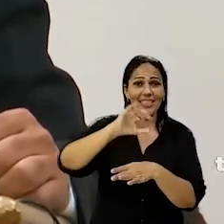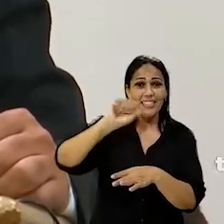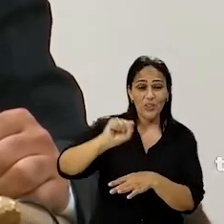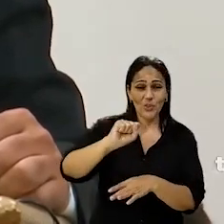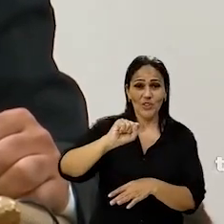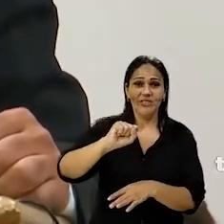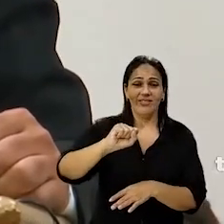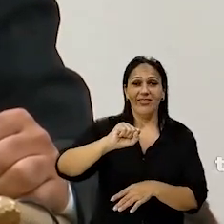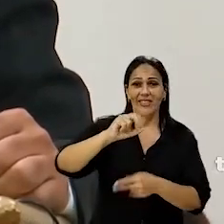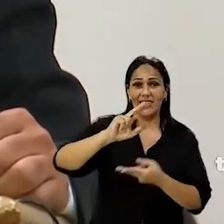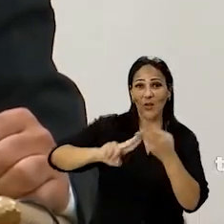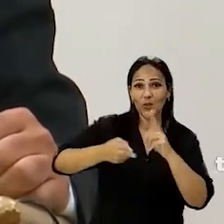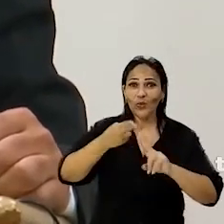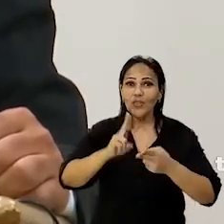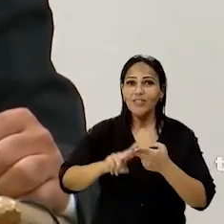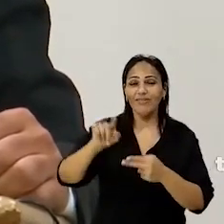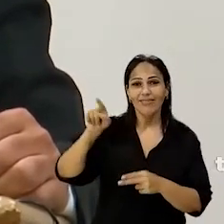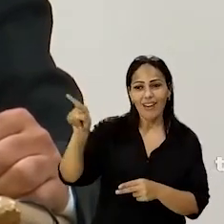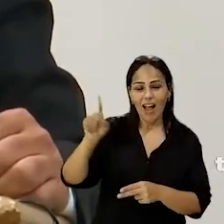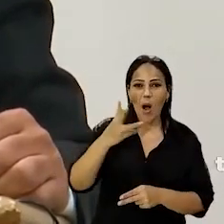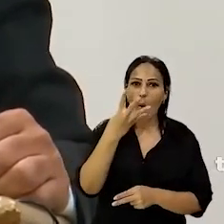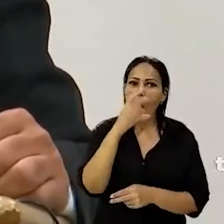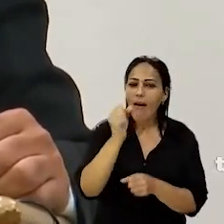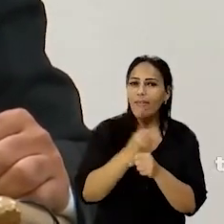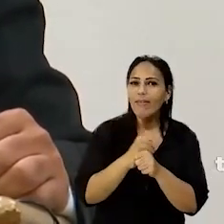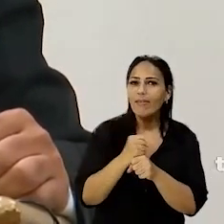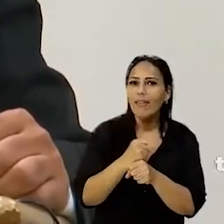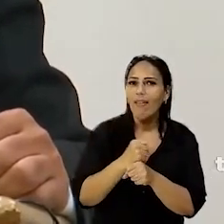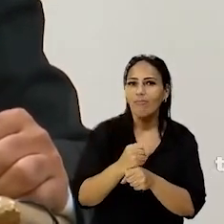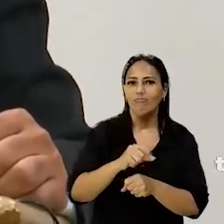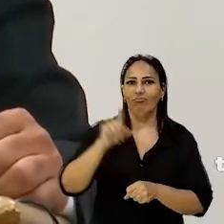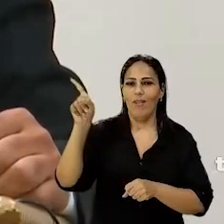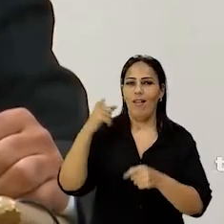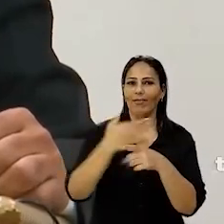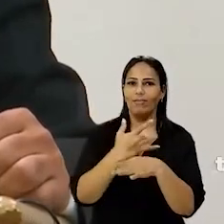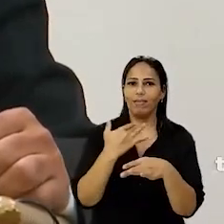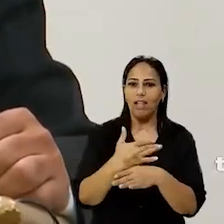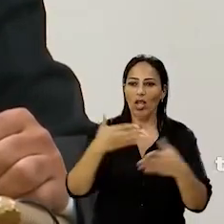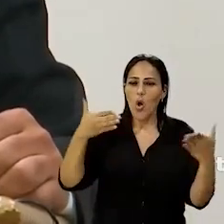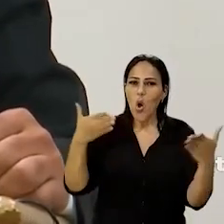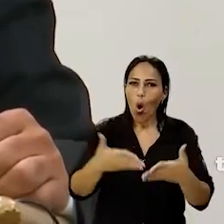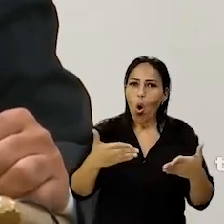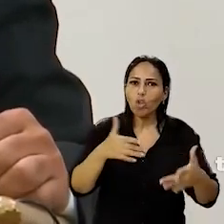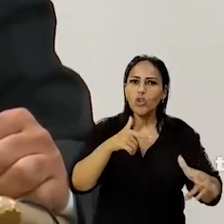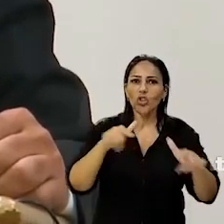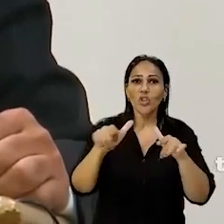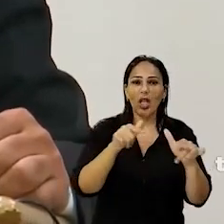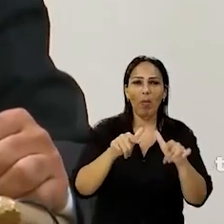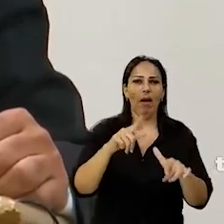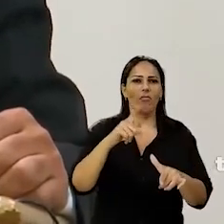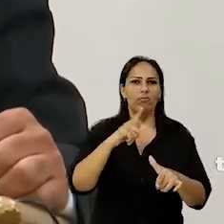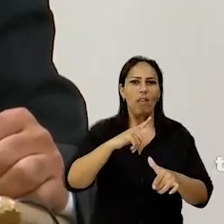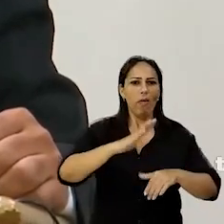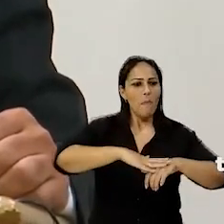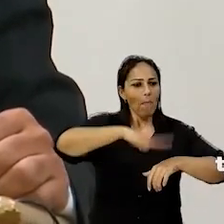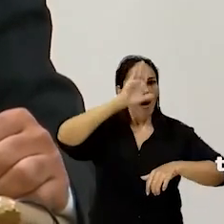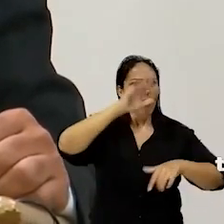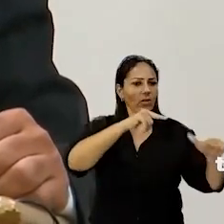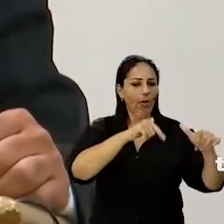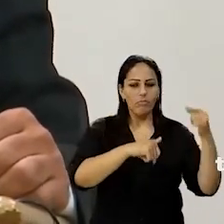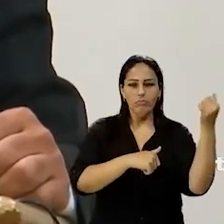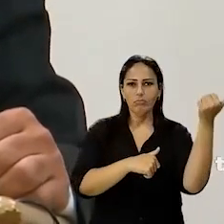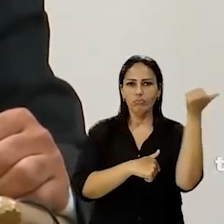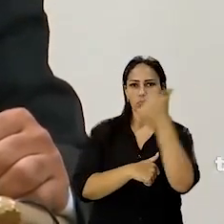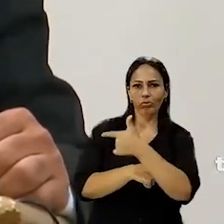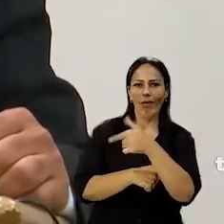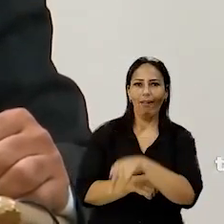passou 40 anos na mão de um sistema. São José do Seridó hoje gera emprego para Caicó. Uma vergonha. Eu quero